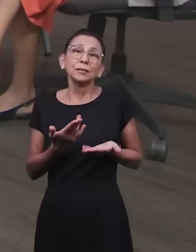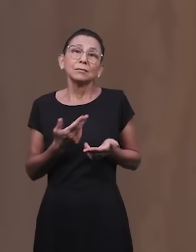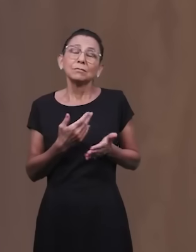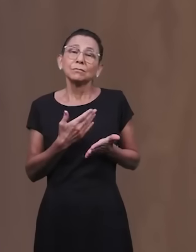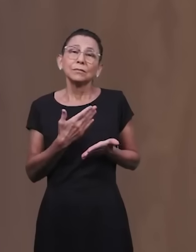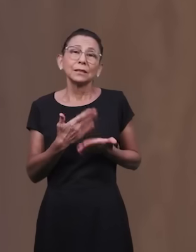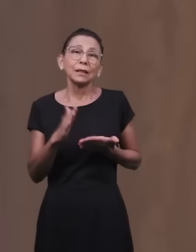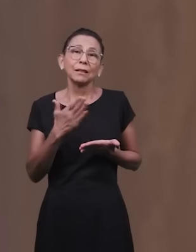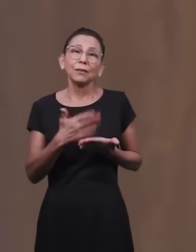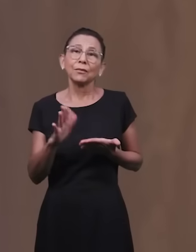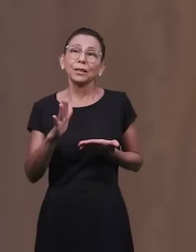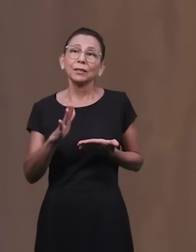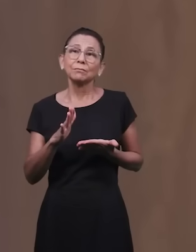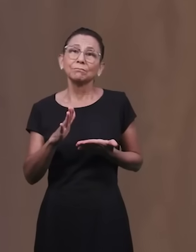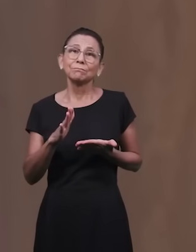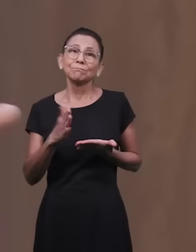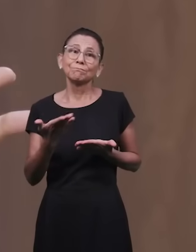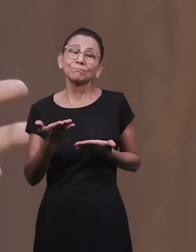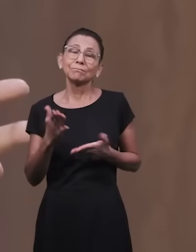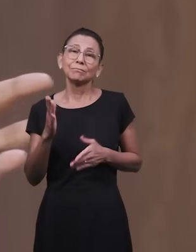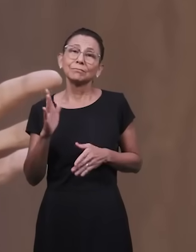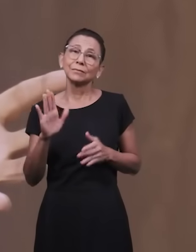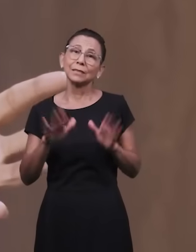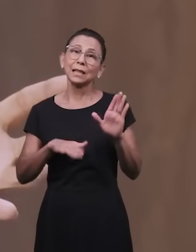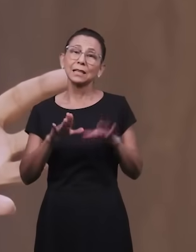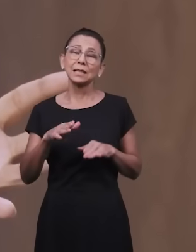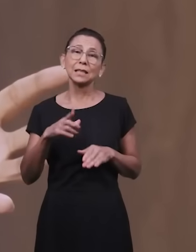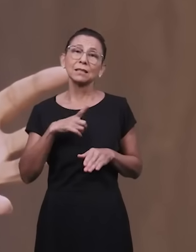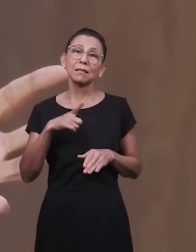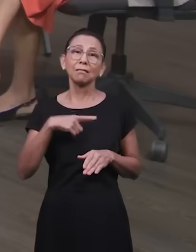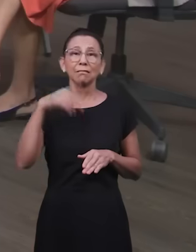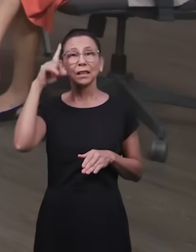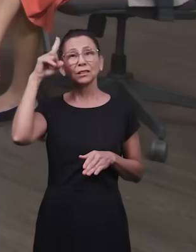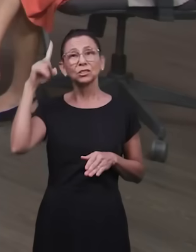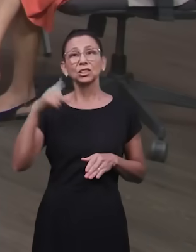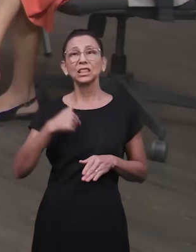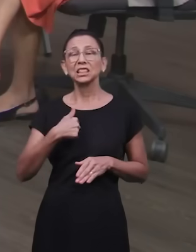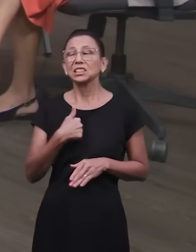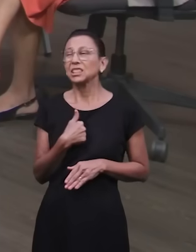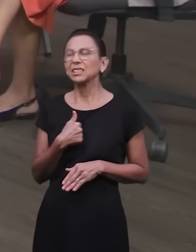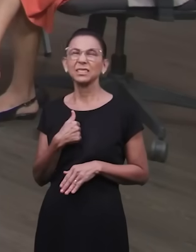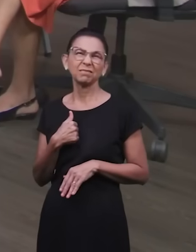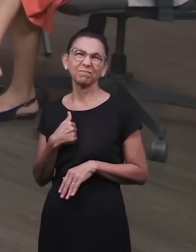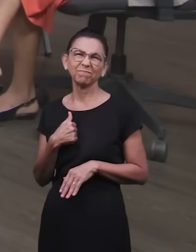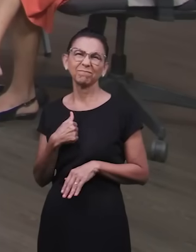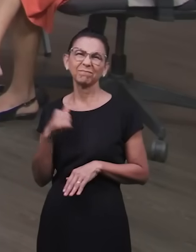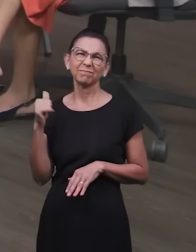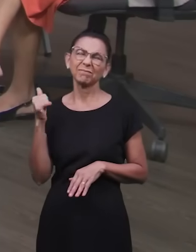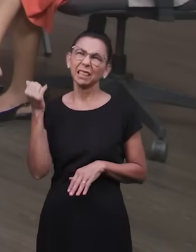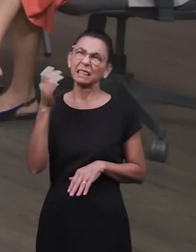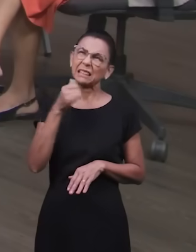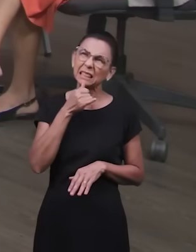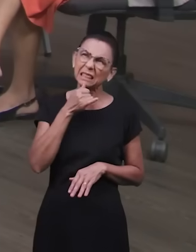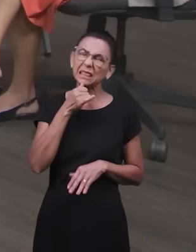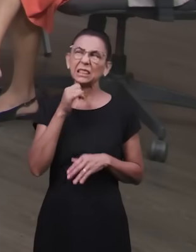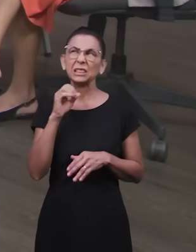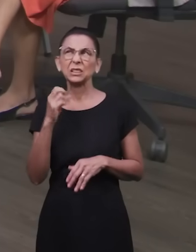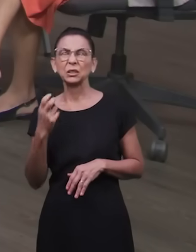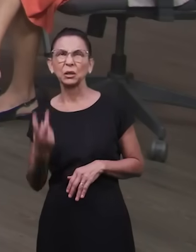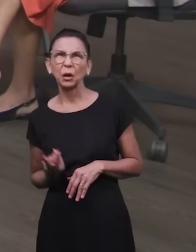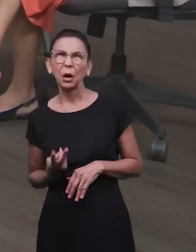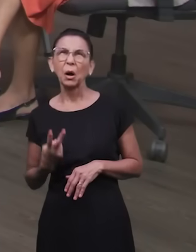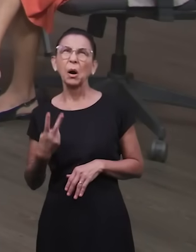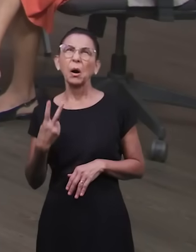naquele dia ela não estava muito bem, como todo mundo um dia não estava muito bem. E, invariavelmente, isso termina numa conversa com o pastor.